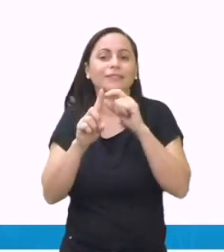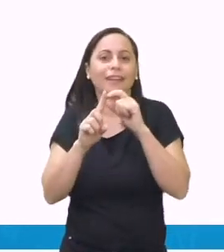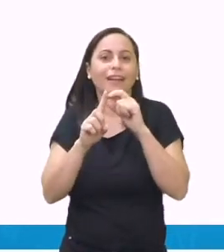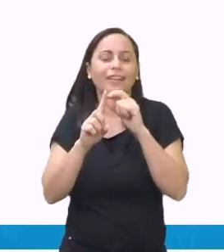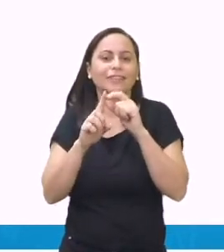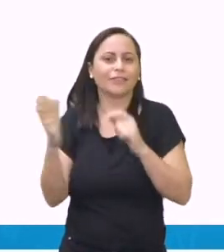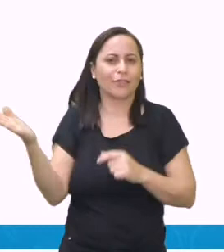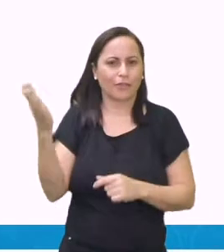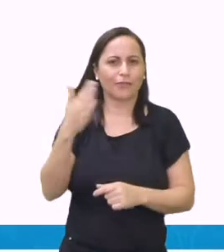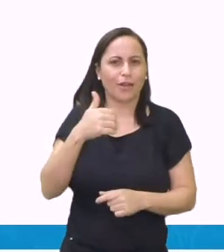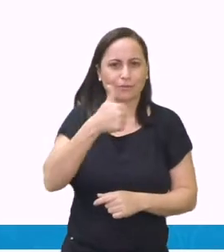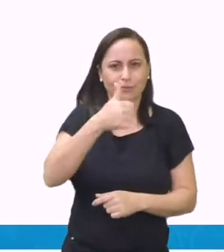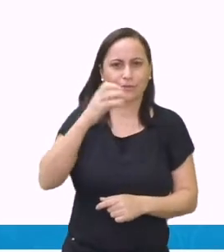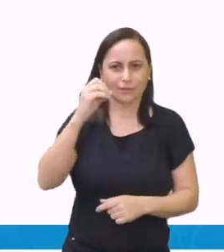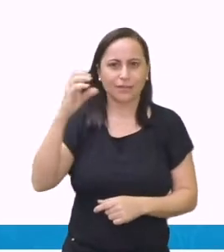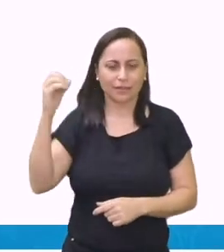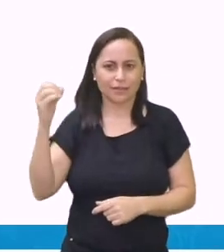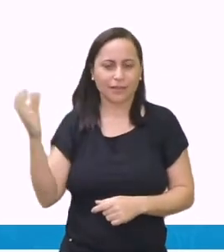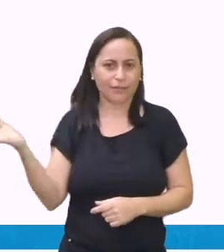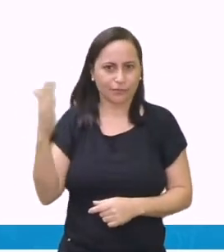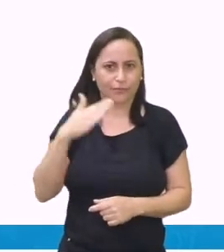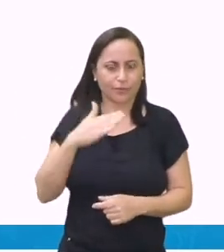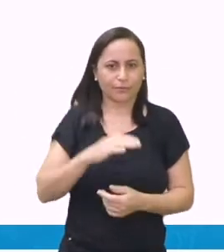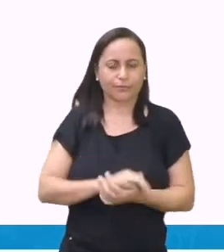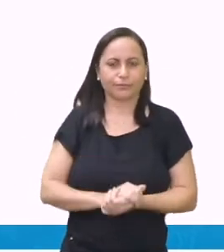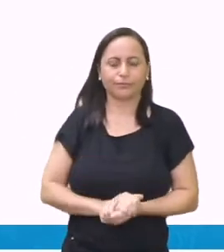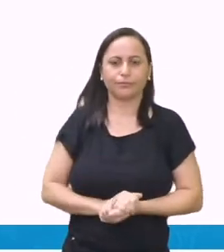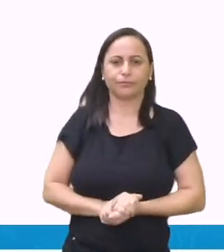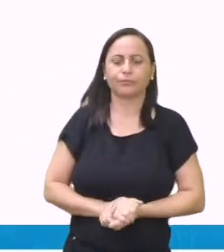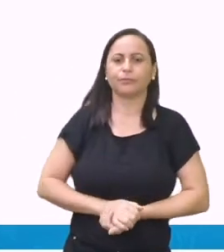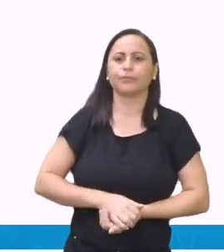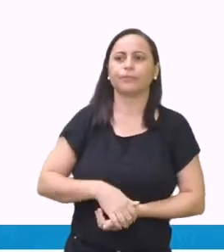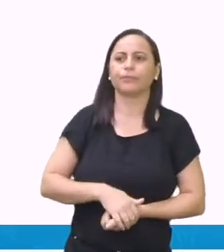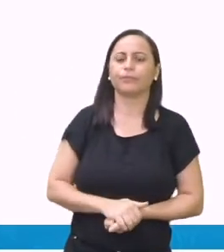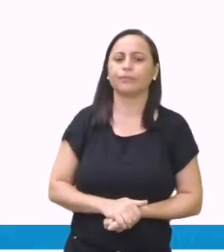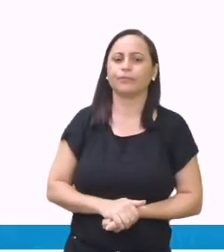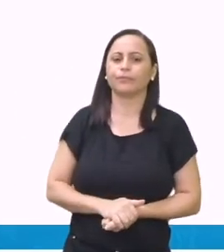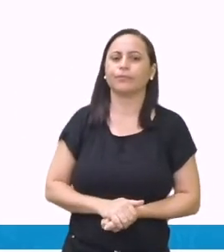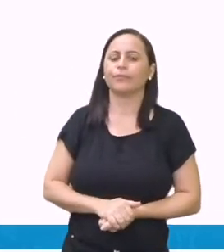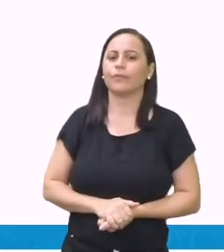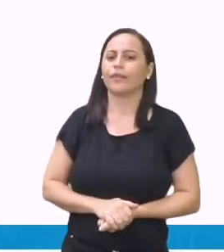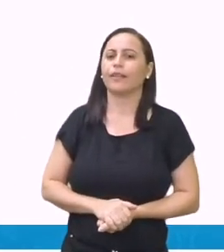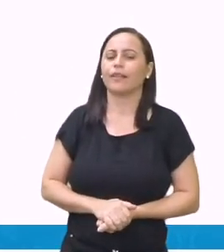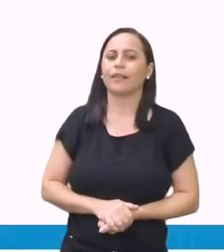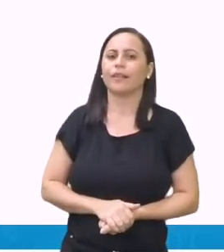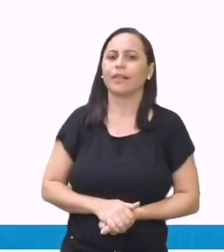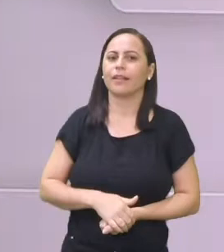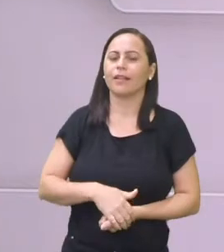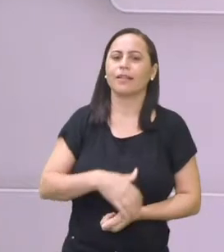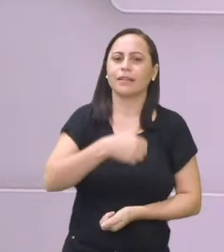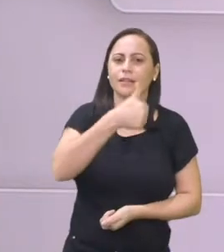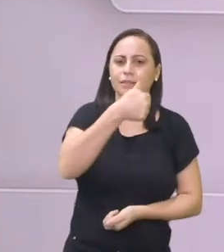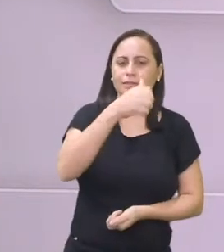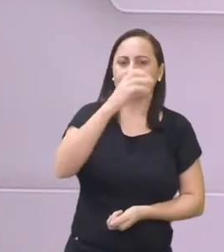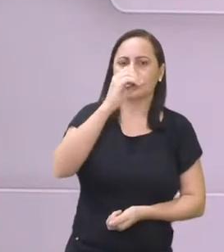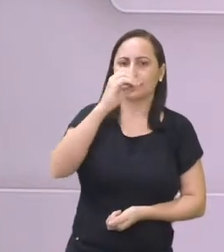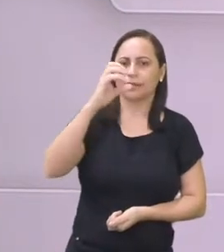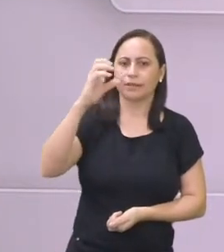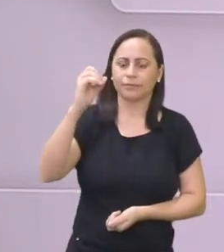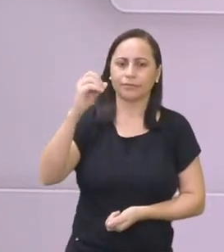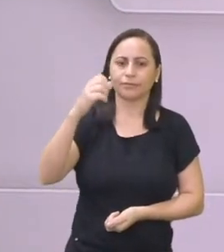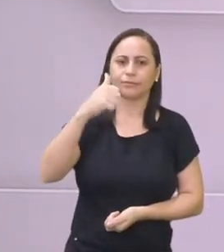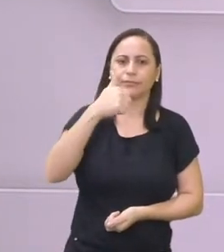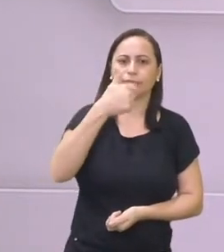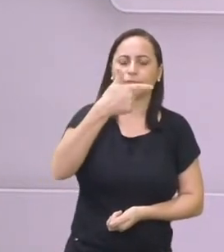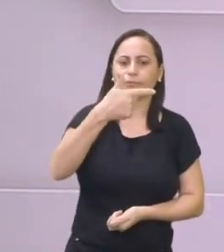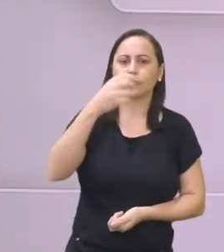100 em 100? Vamos comigo, ó. Tenho 9. Vamos lá? De 100 em 100. Vamos ver quem consegue, ó.